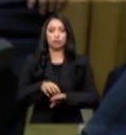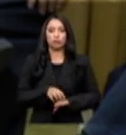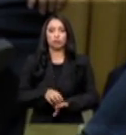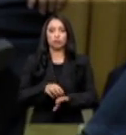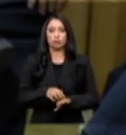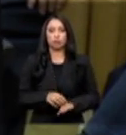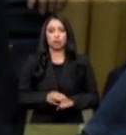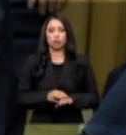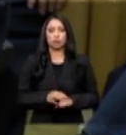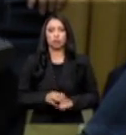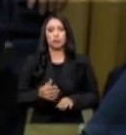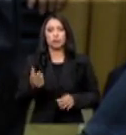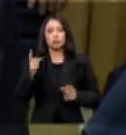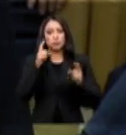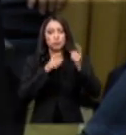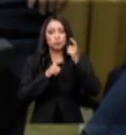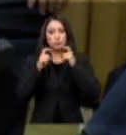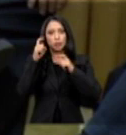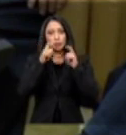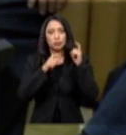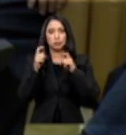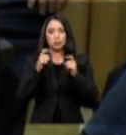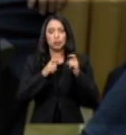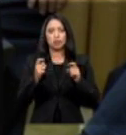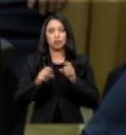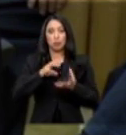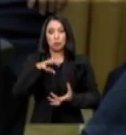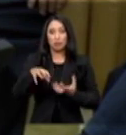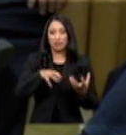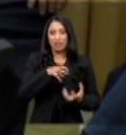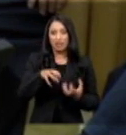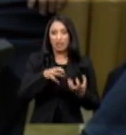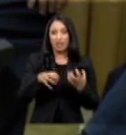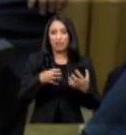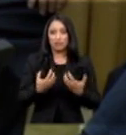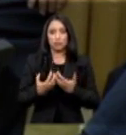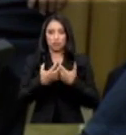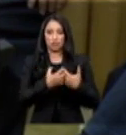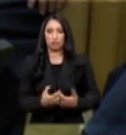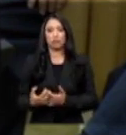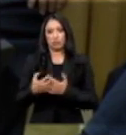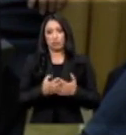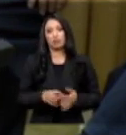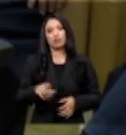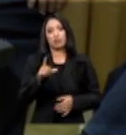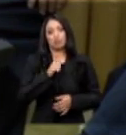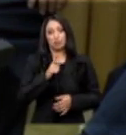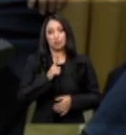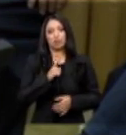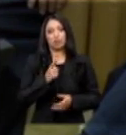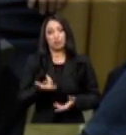uma preocupação, uma notícia de greve dos caminhoneiros, nova greve dos caminhoneiros, que